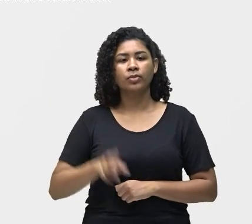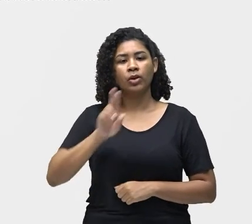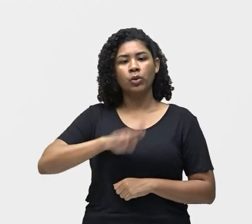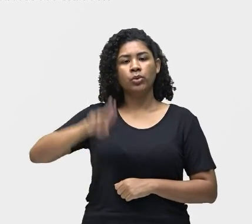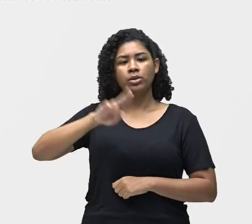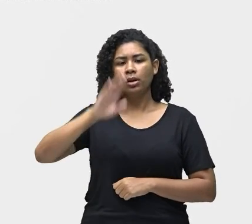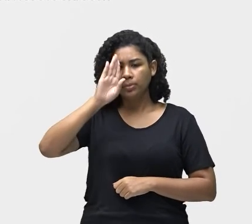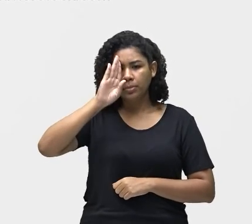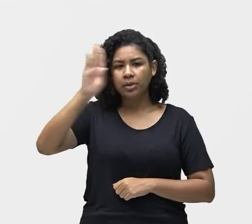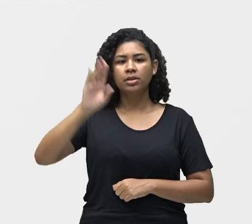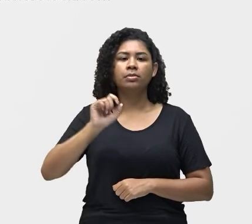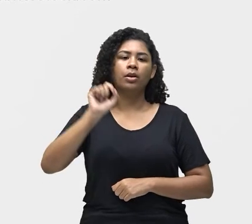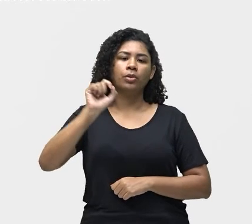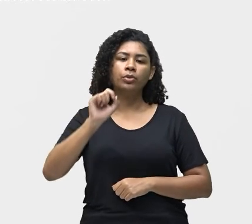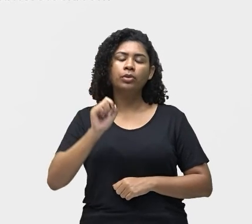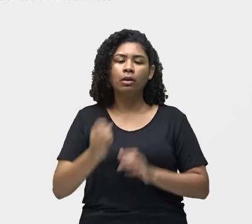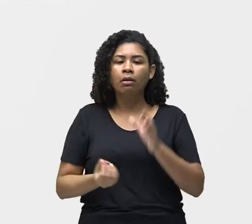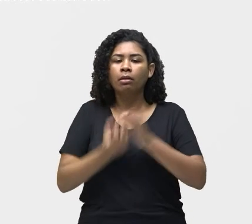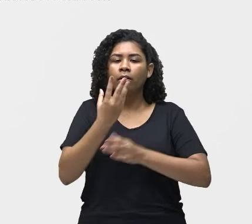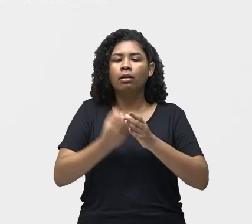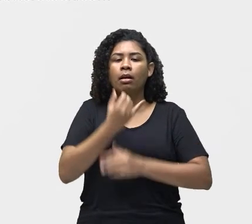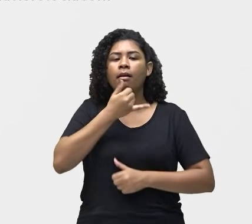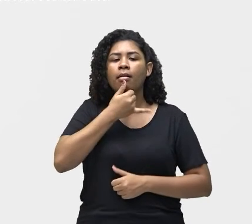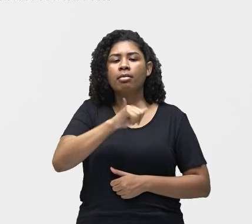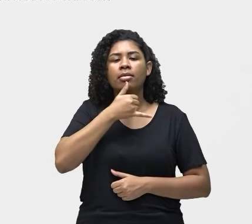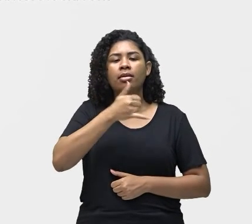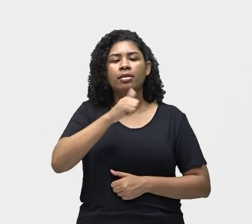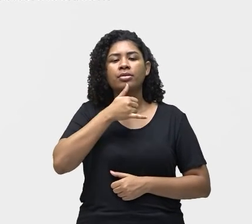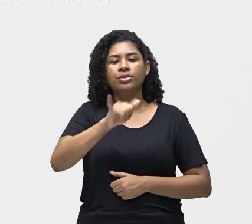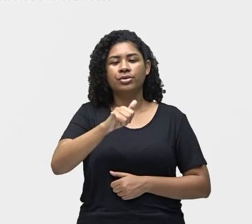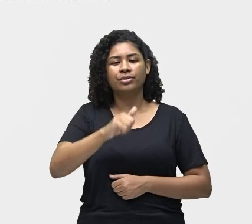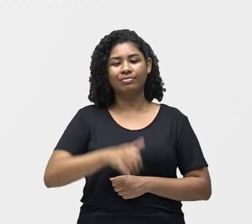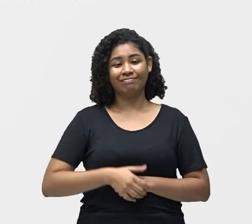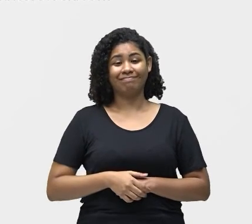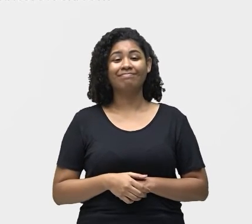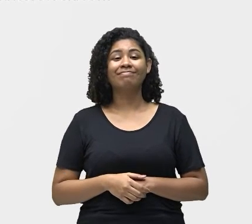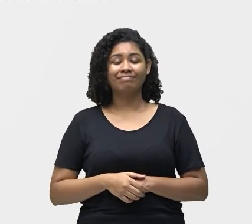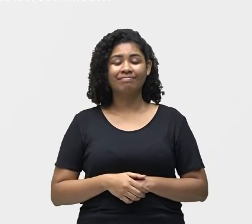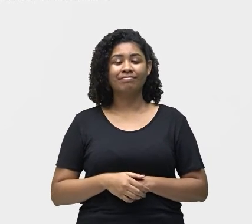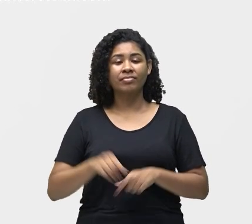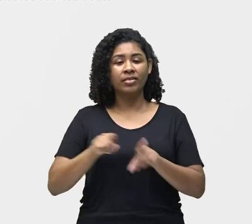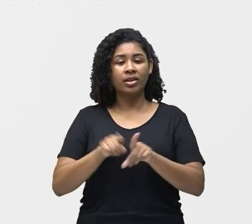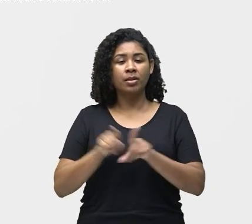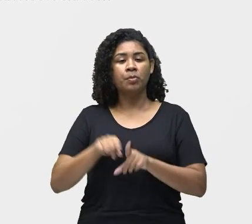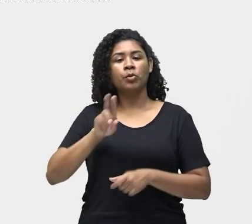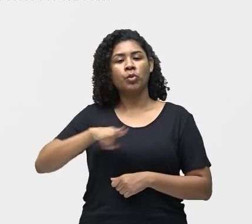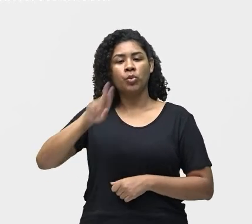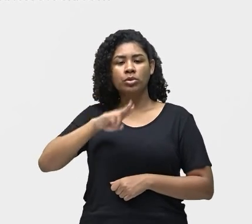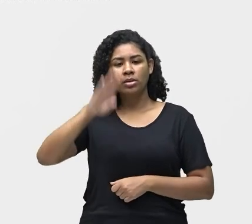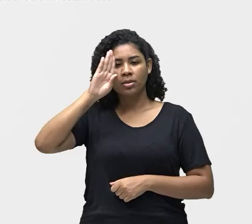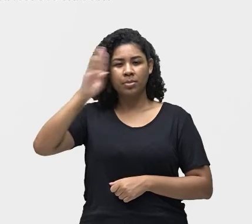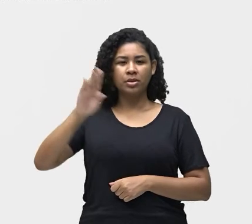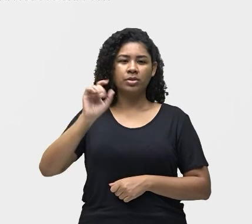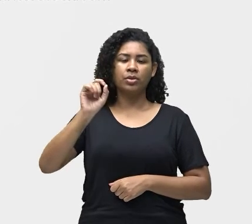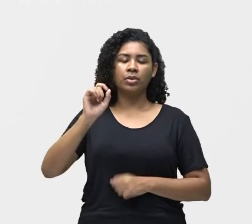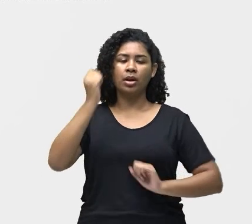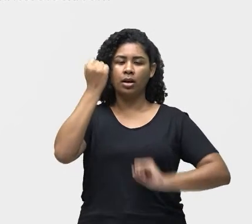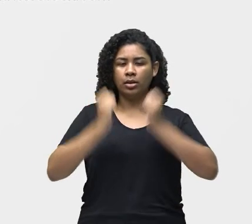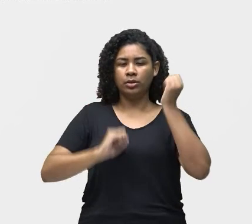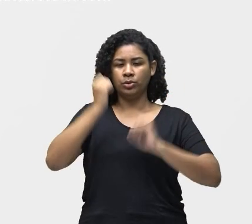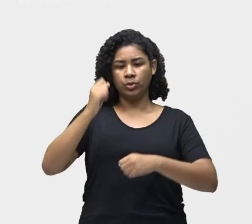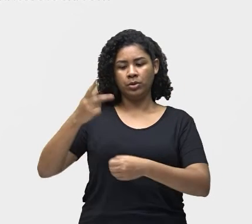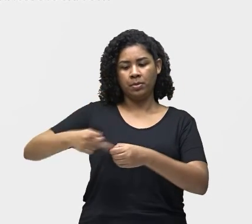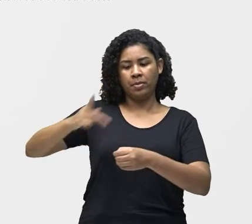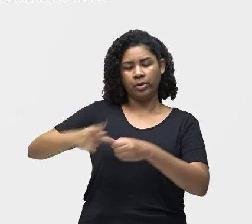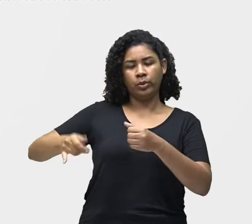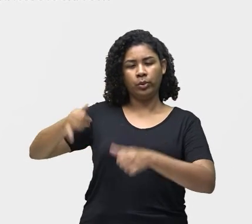geração da energia elétrica, né? E como matéria-prima para a indústria petroquímica,